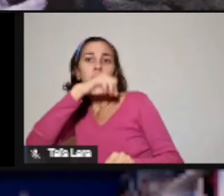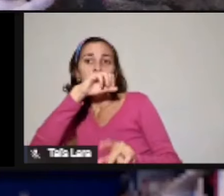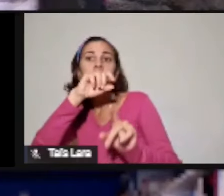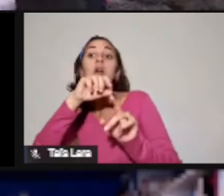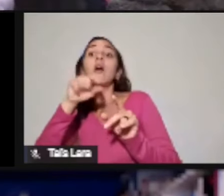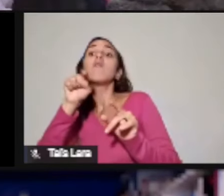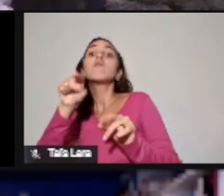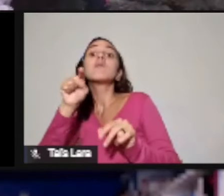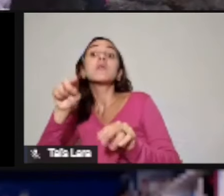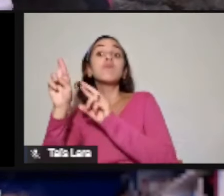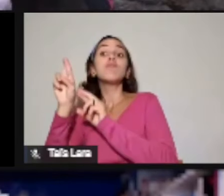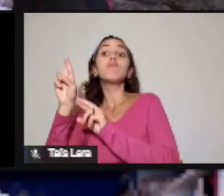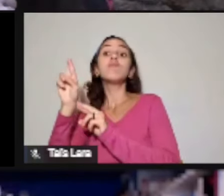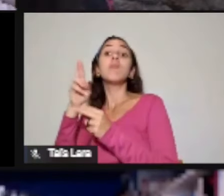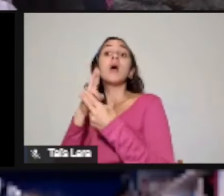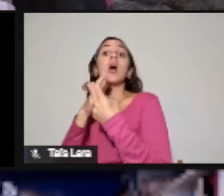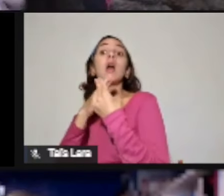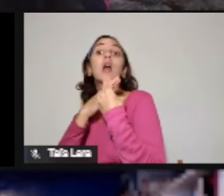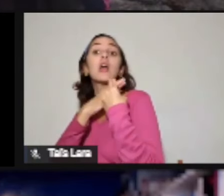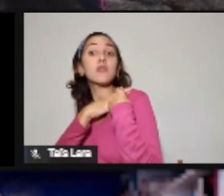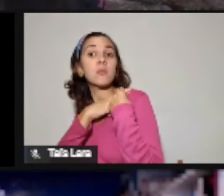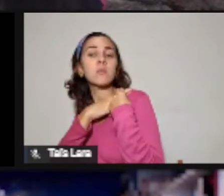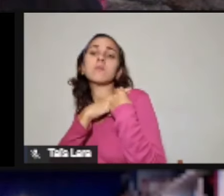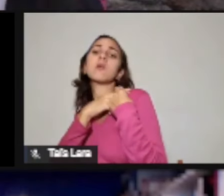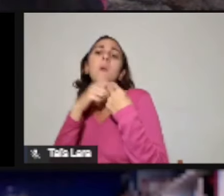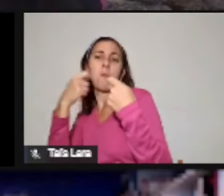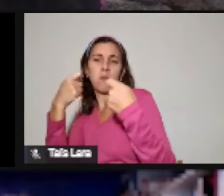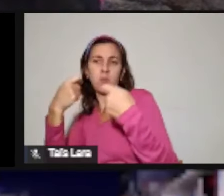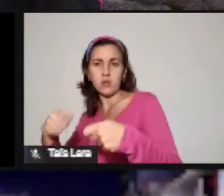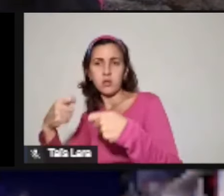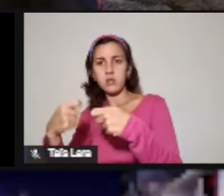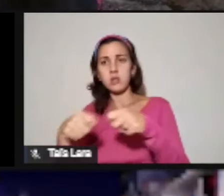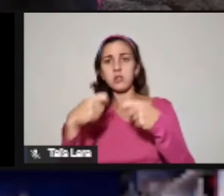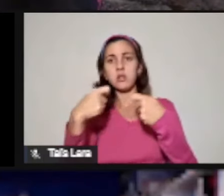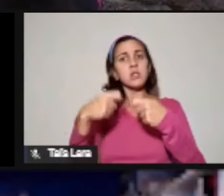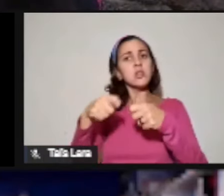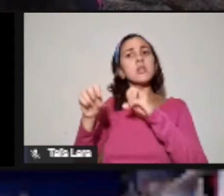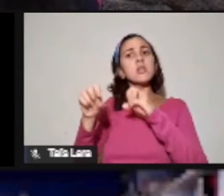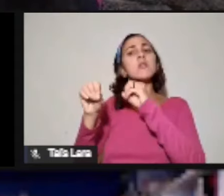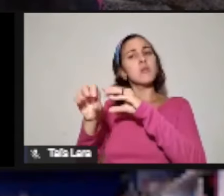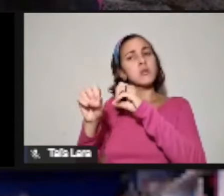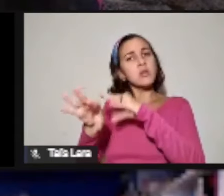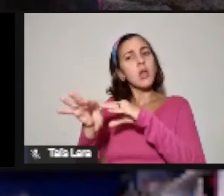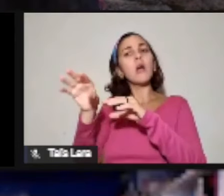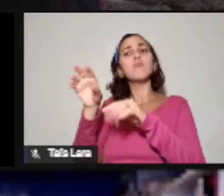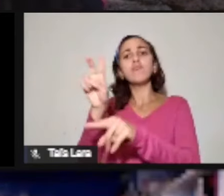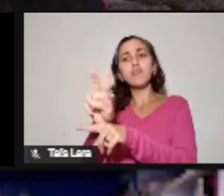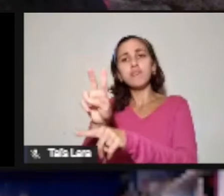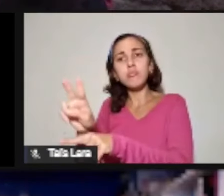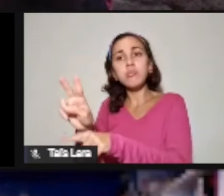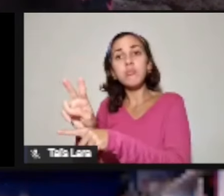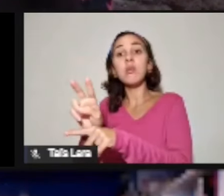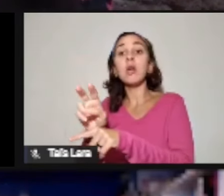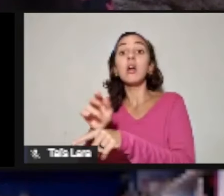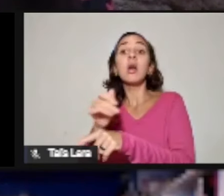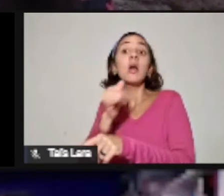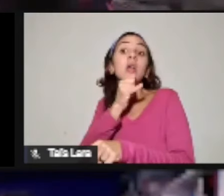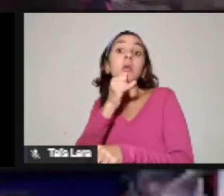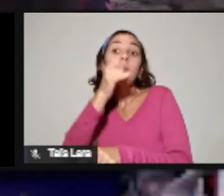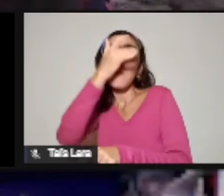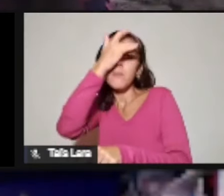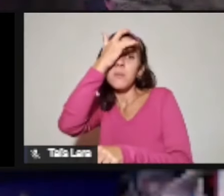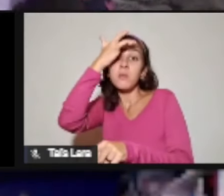não vou sendo... Vou fazer só uma intervenção rapidinho no que você falou. Você falou assim, mas é meu filho, veio da minha barriga. Pode ser seu filho que você adotou, não veio da sua barriga.